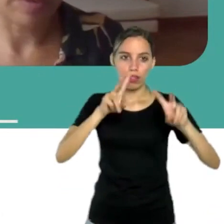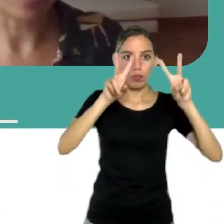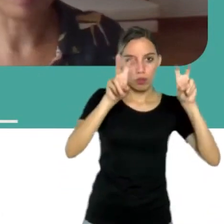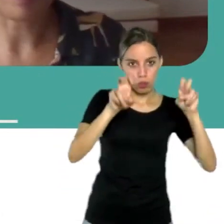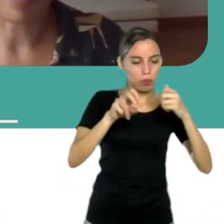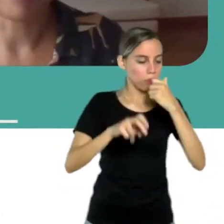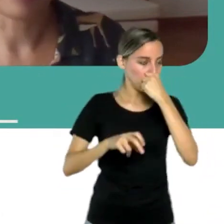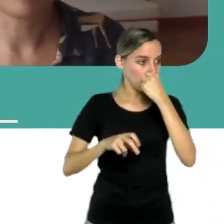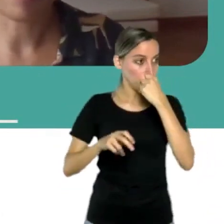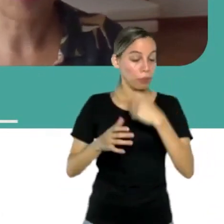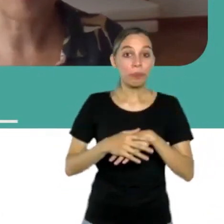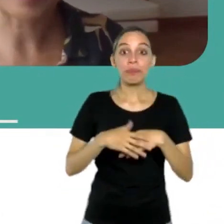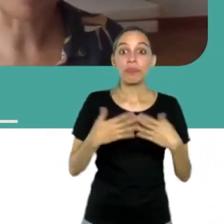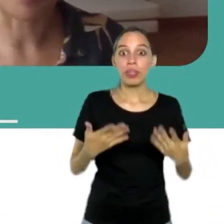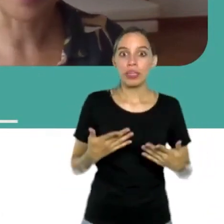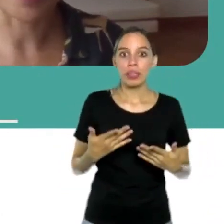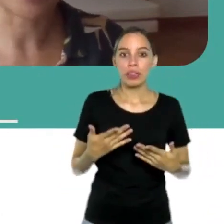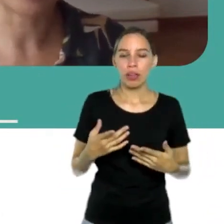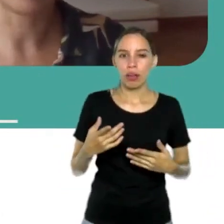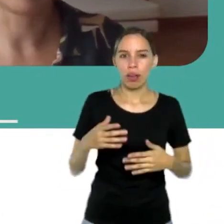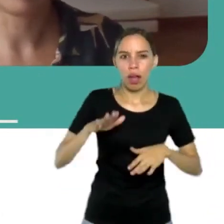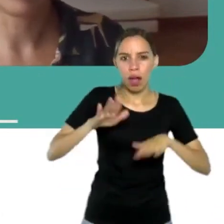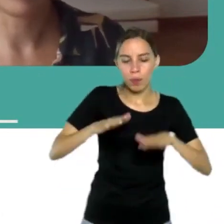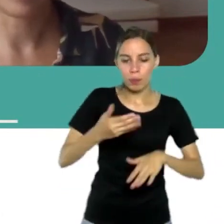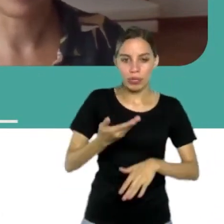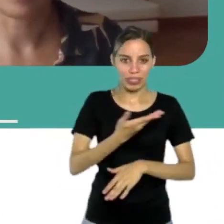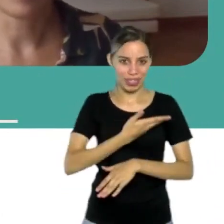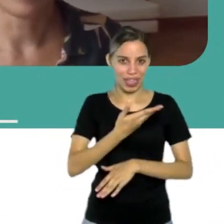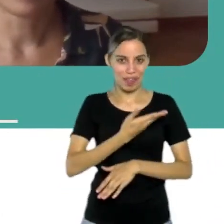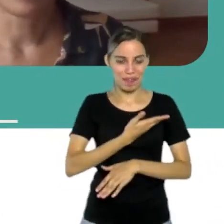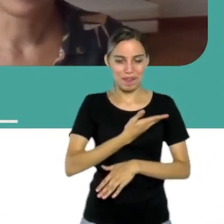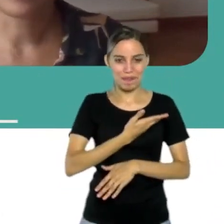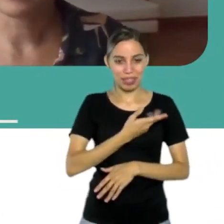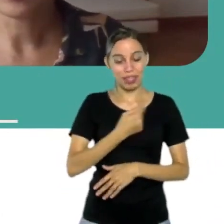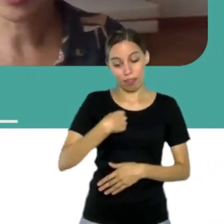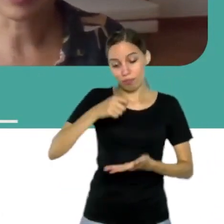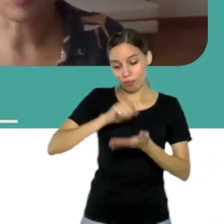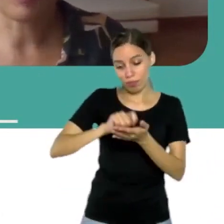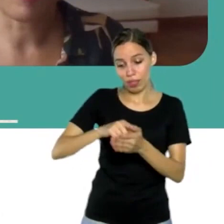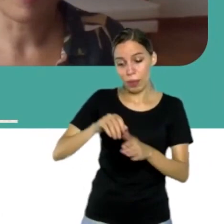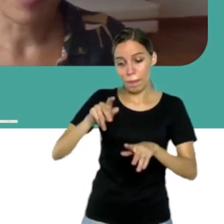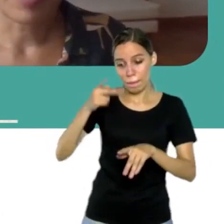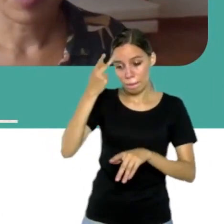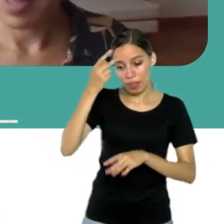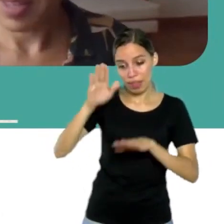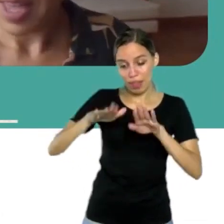que foi feito para algumas amigas, assim, que acho que